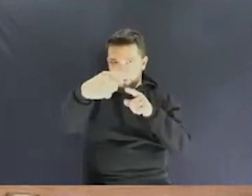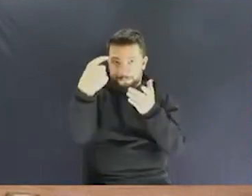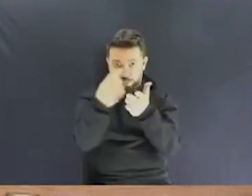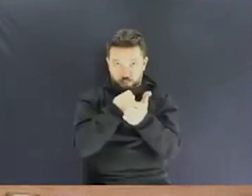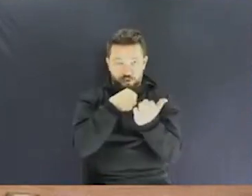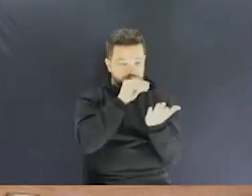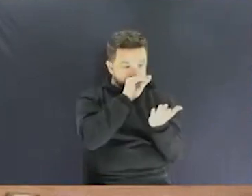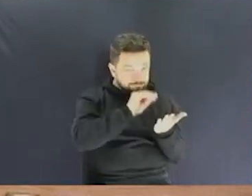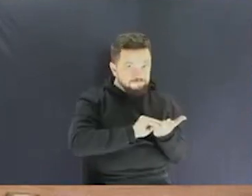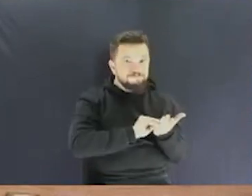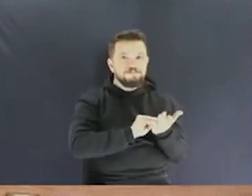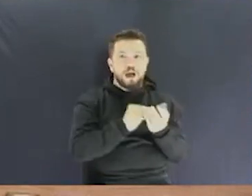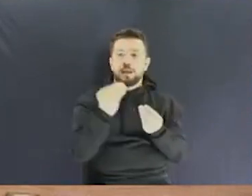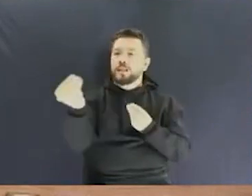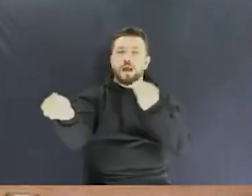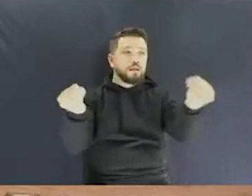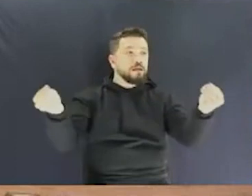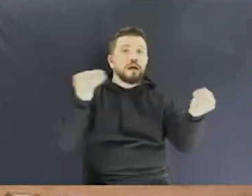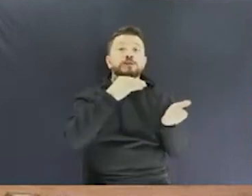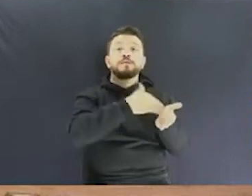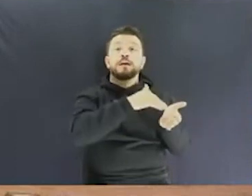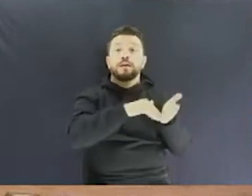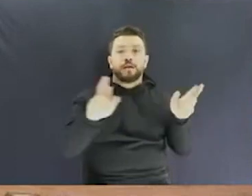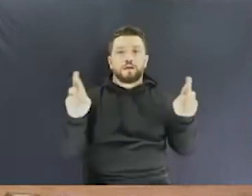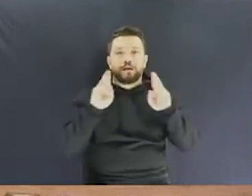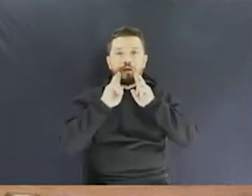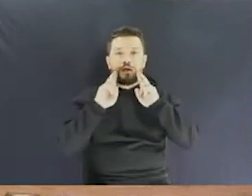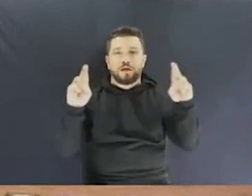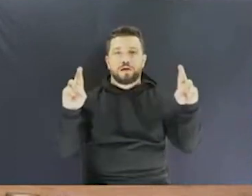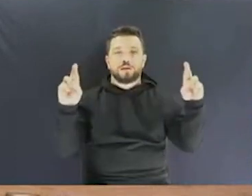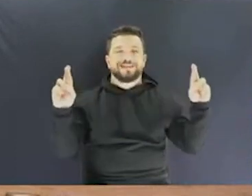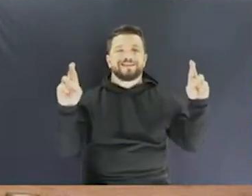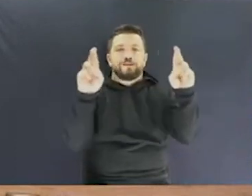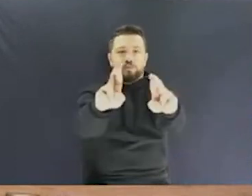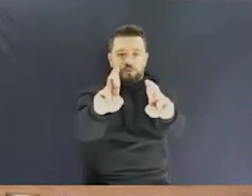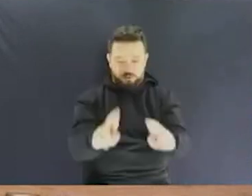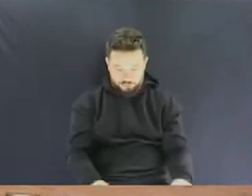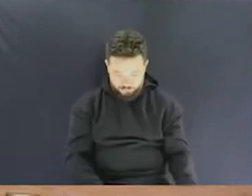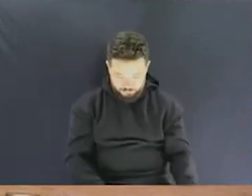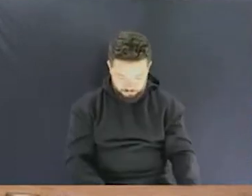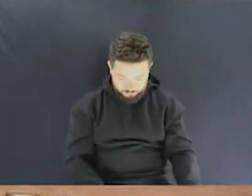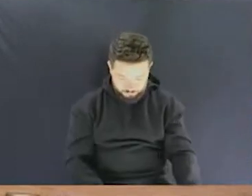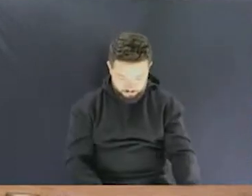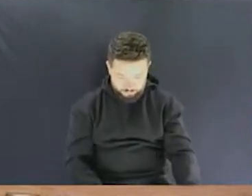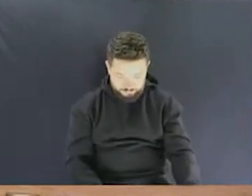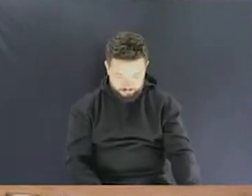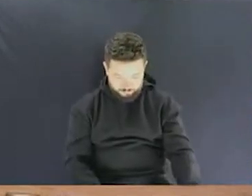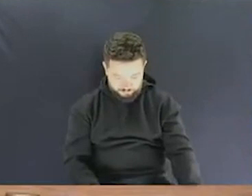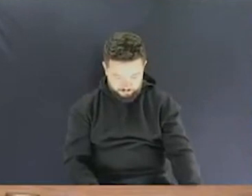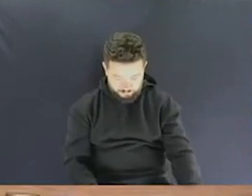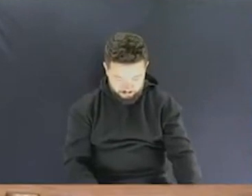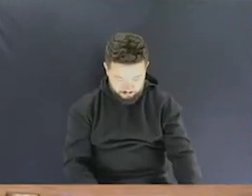poder levar e trazer de forma clara. Com relação aos questionamentos do vereador